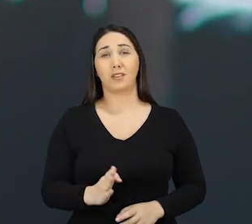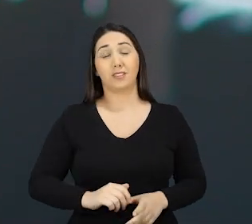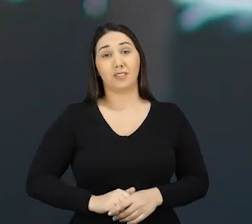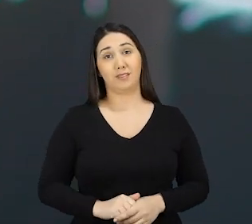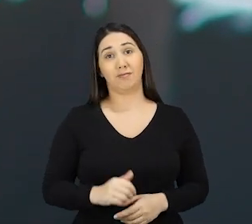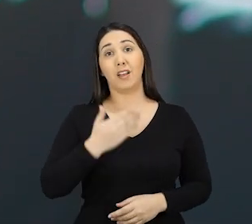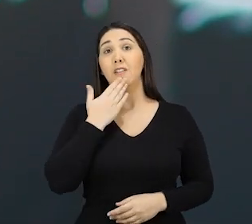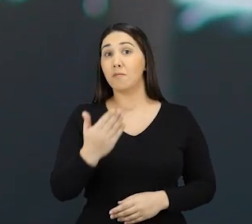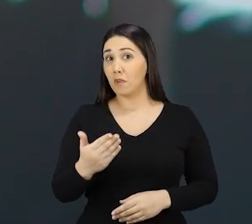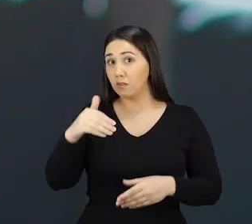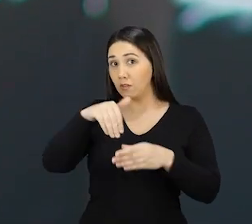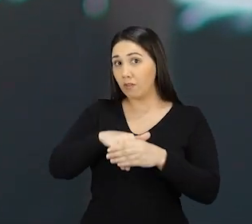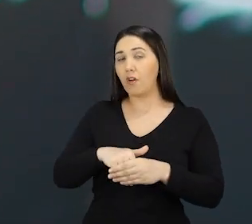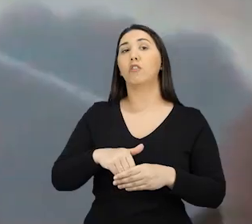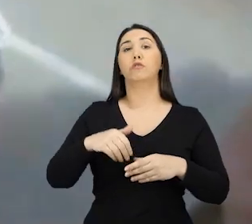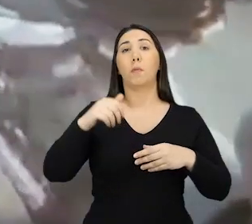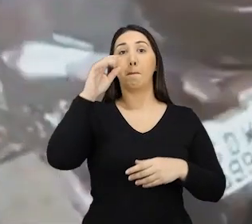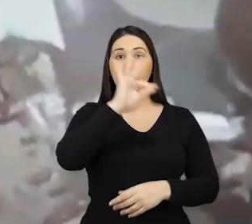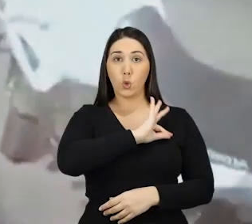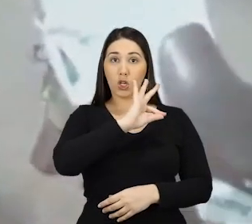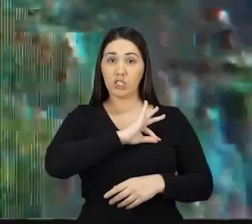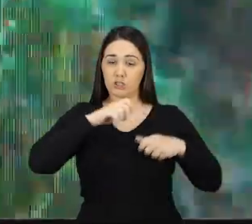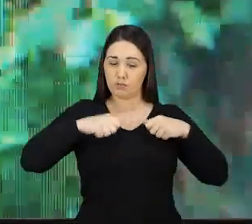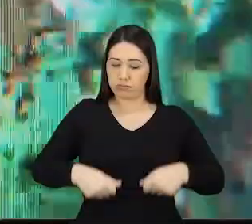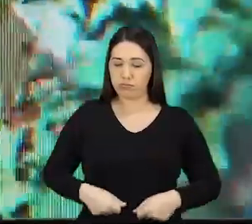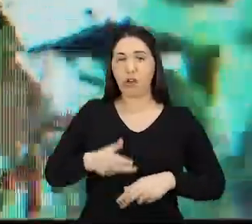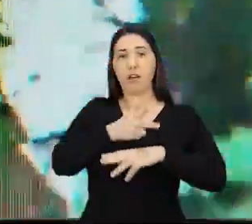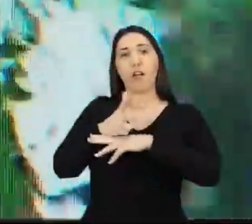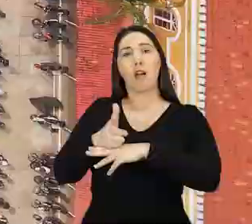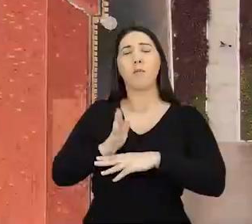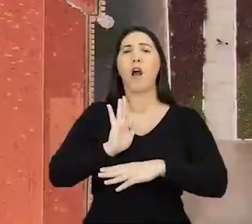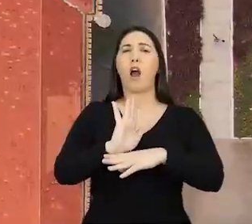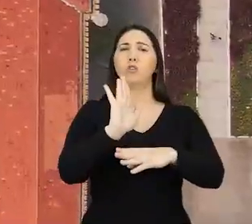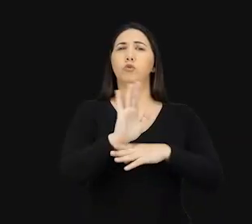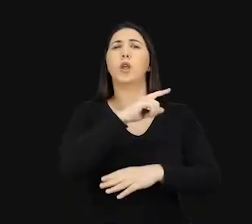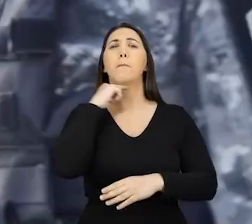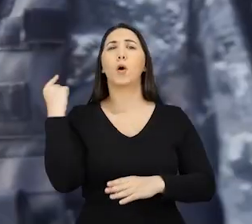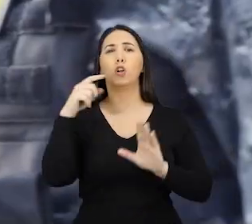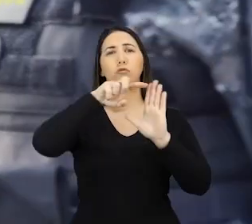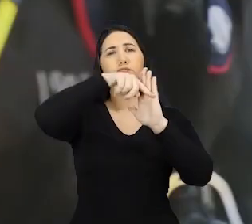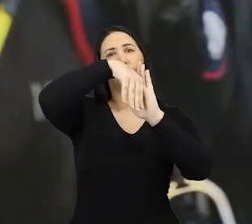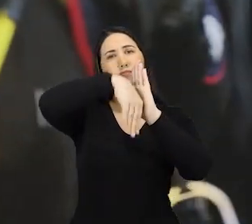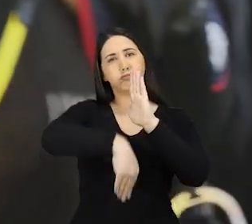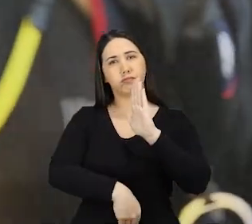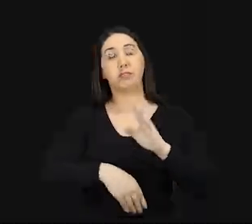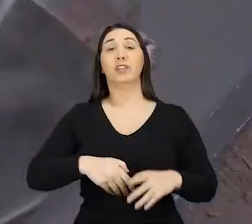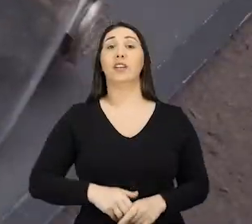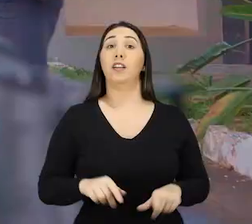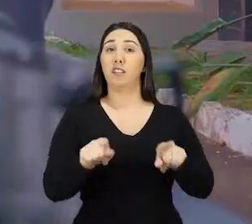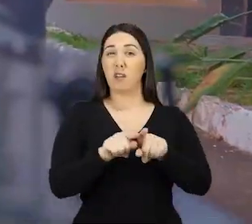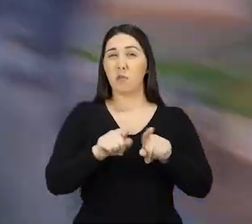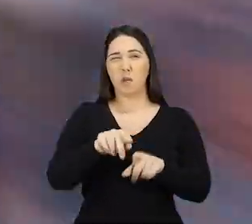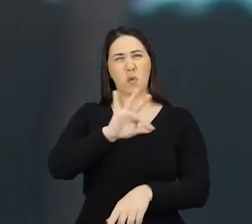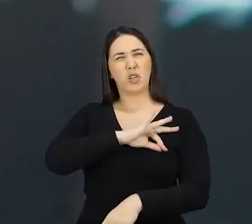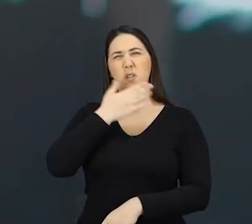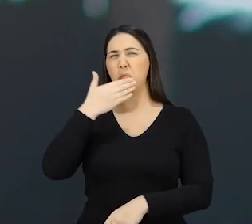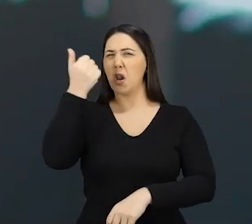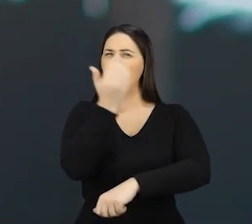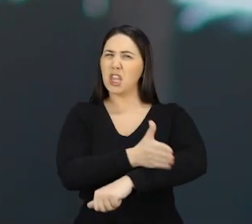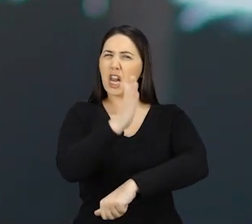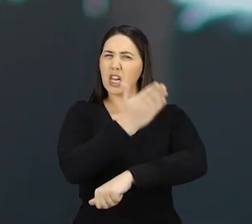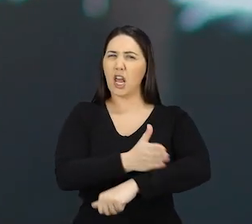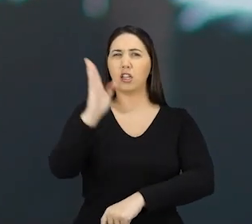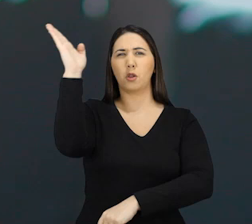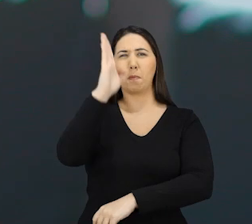as câmeras nos uniformes das polícias que derrubaram as mortes em São Paulo, para a polícia mais bem equipada e treinada do Brasil. Eu quero pedir